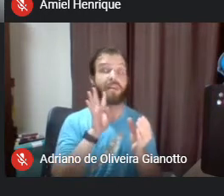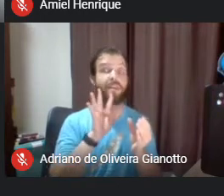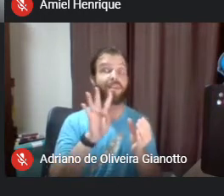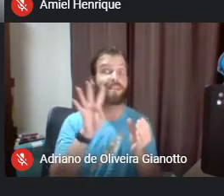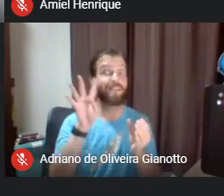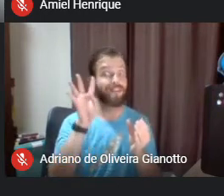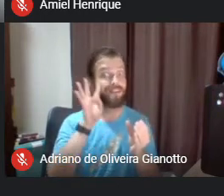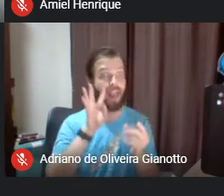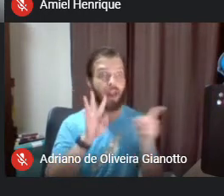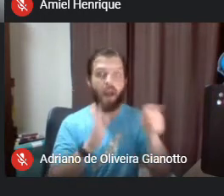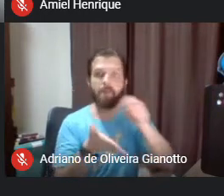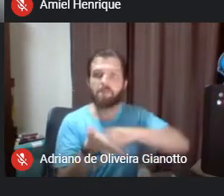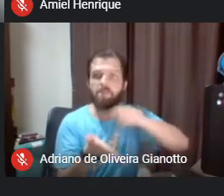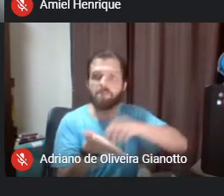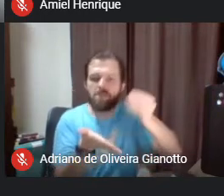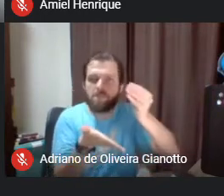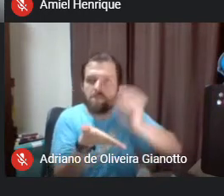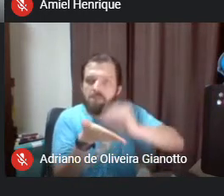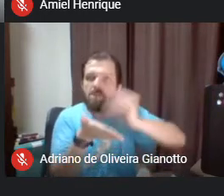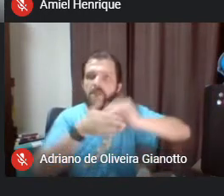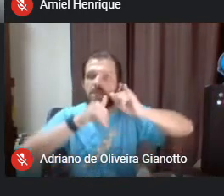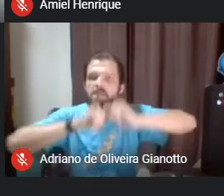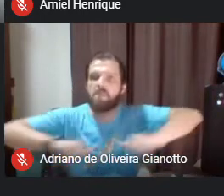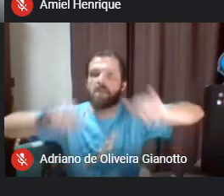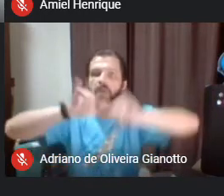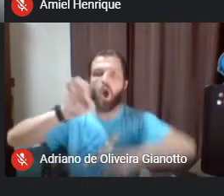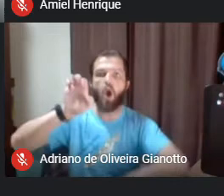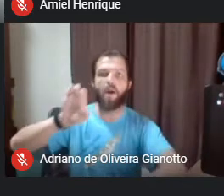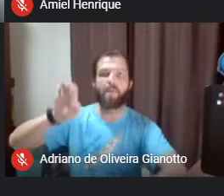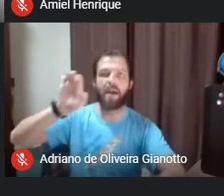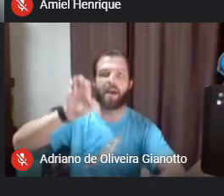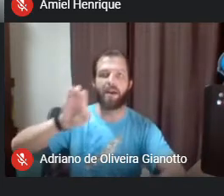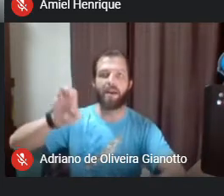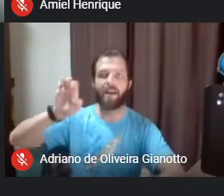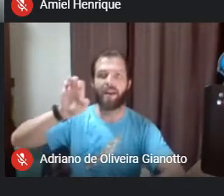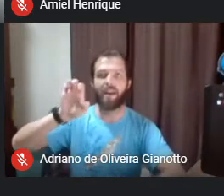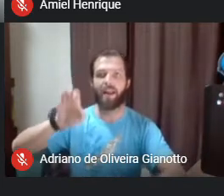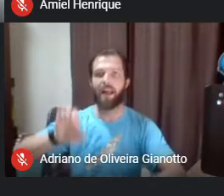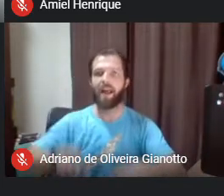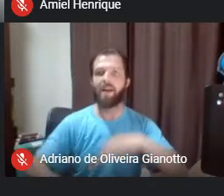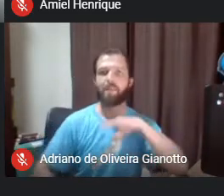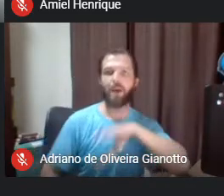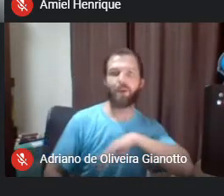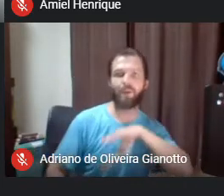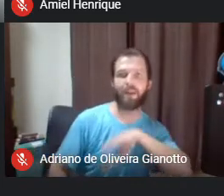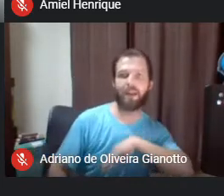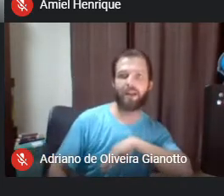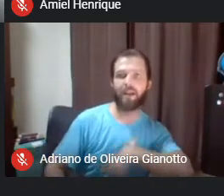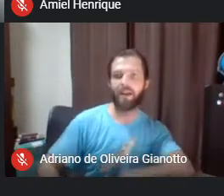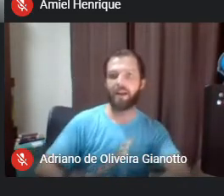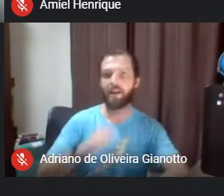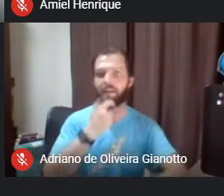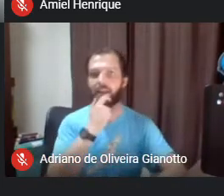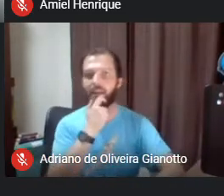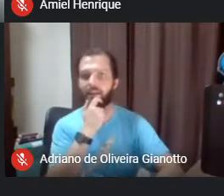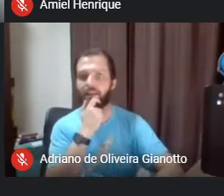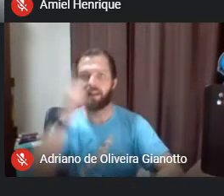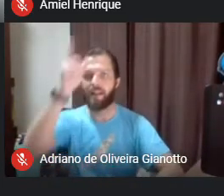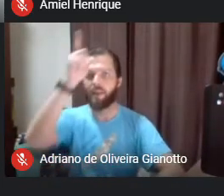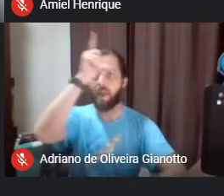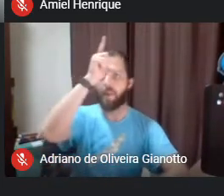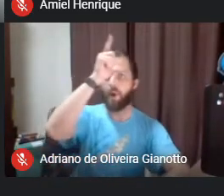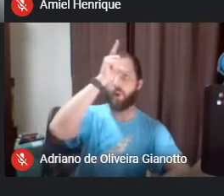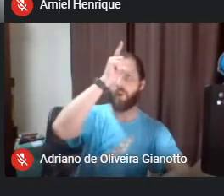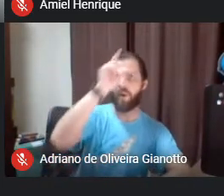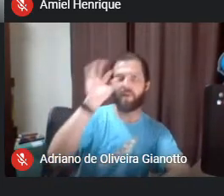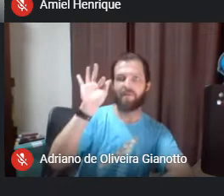mãos conseguiria representar algumas letras do alfabeto. Isso lá na Europa. Aí começou, escreveu e começou a